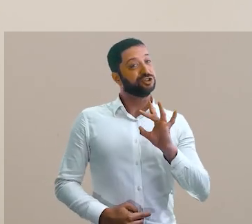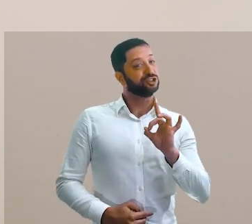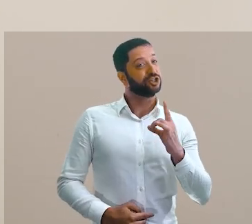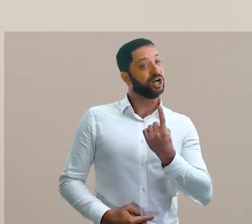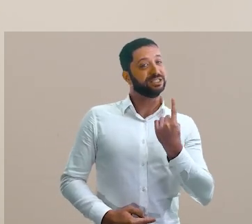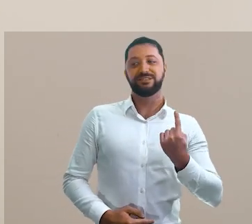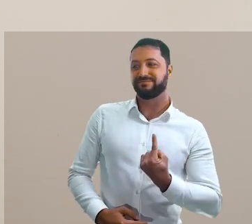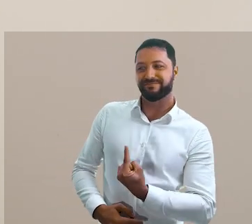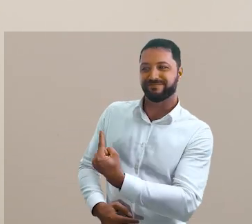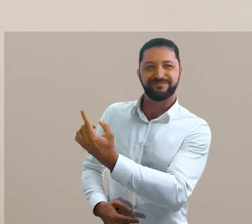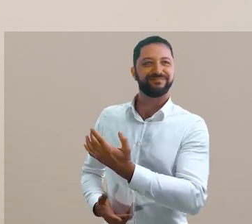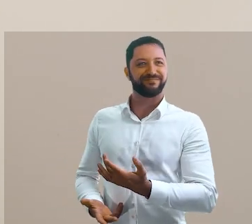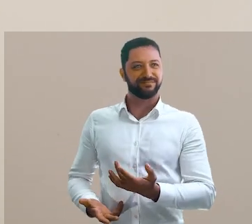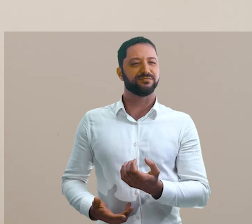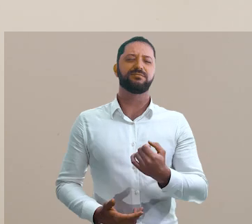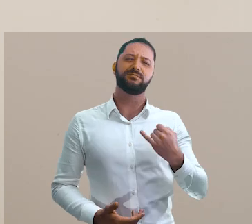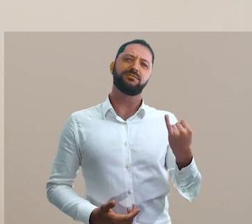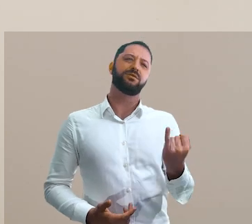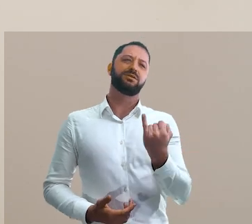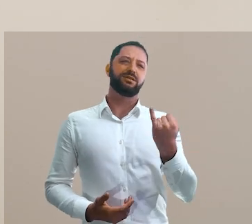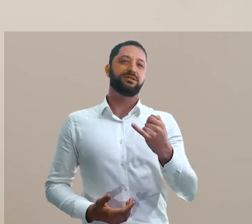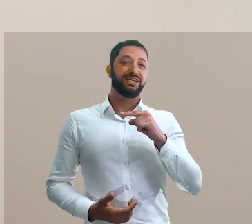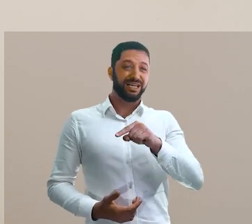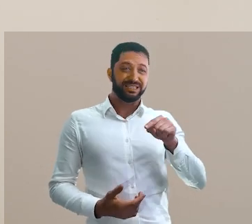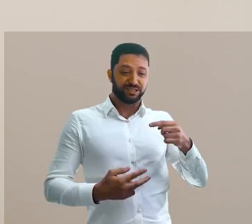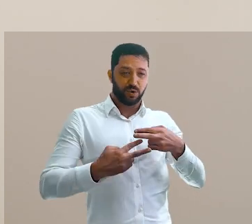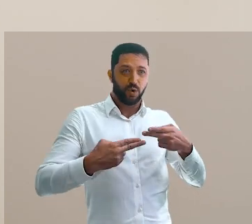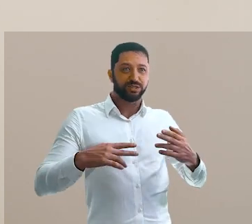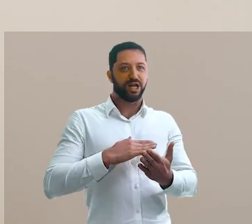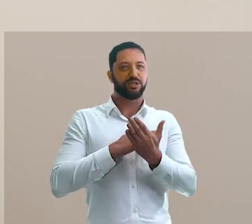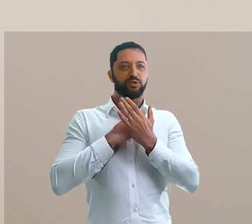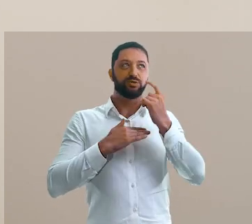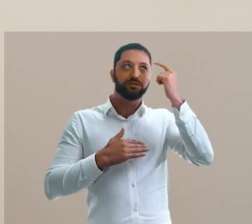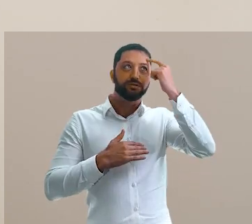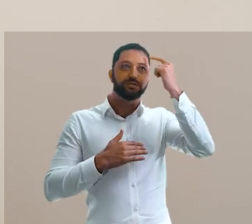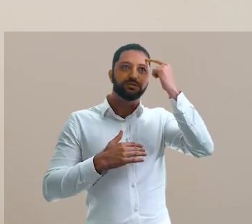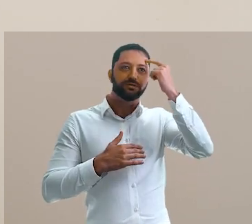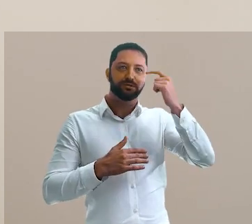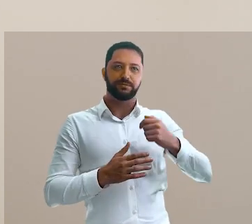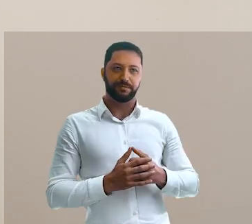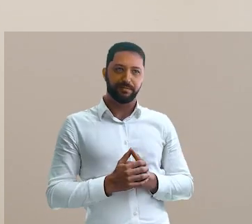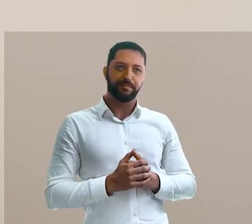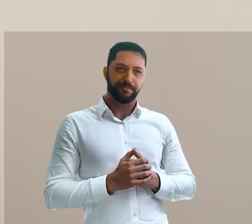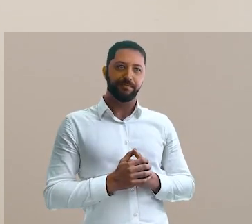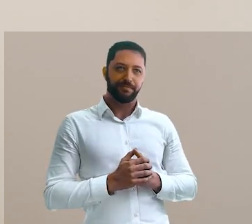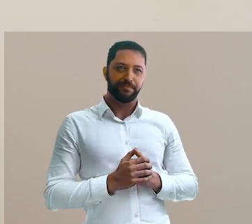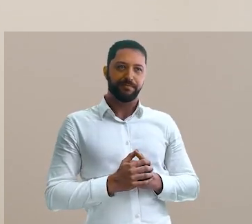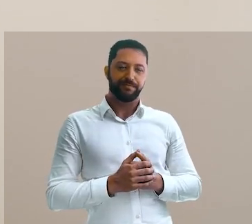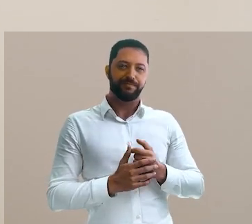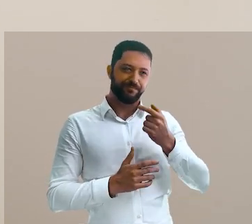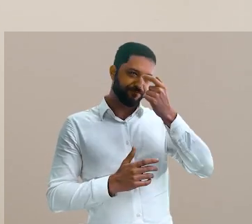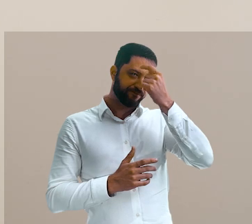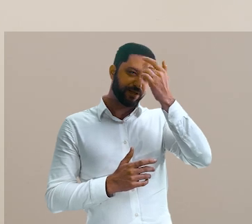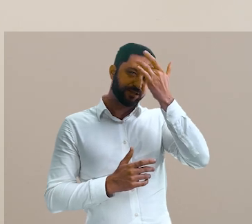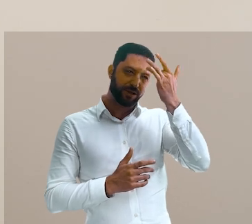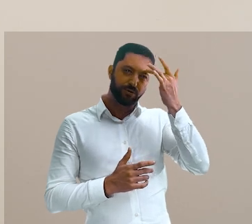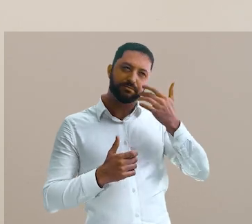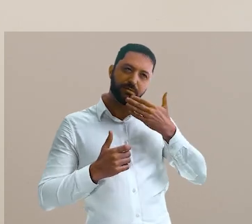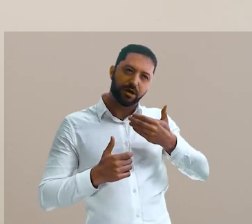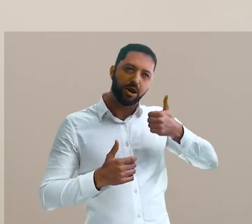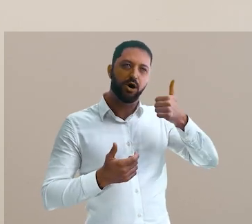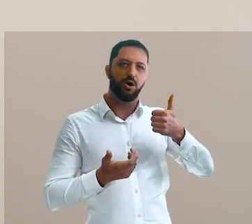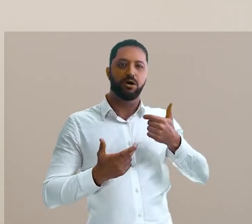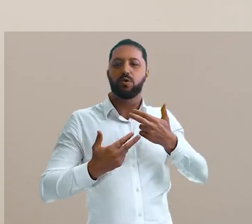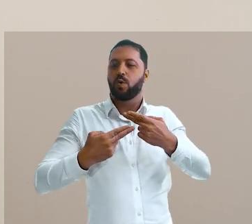gosta. Porque tudo isso auxilia dentro do processo da saúde mental. De se